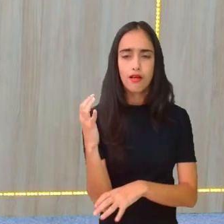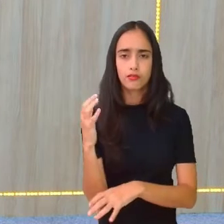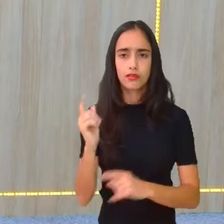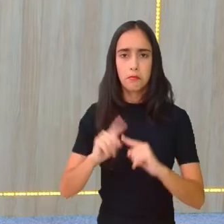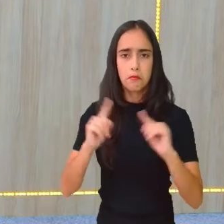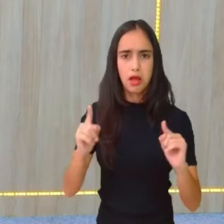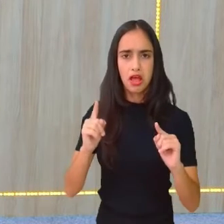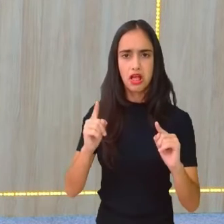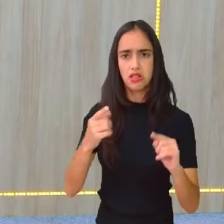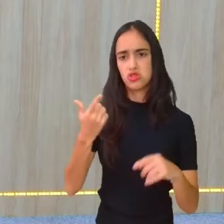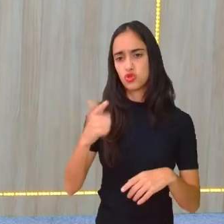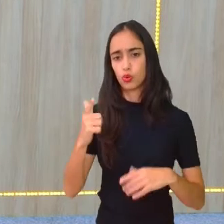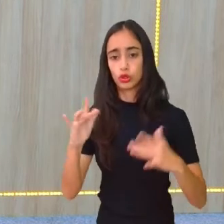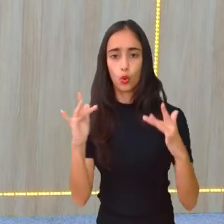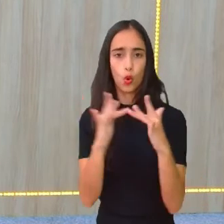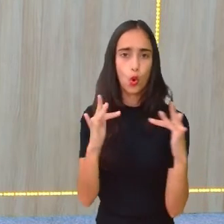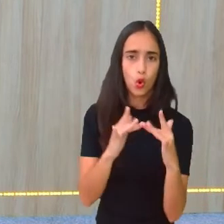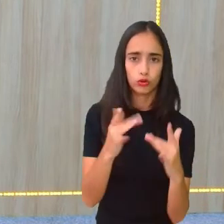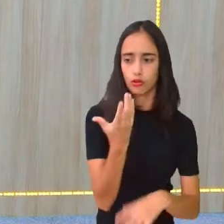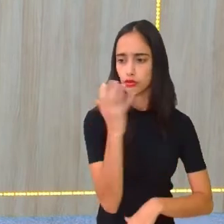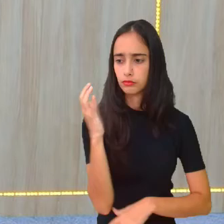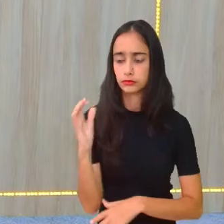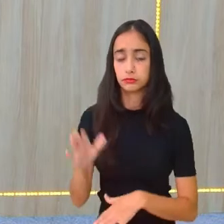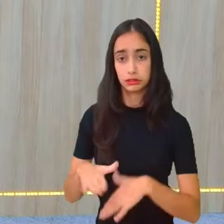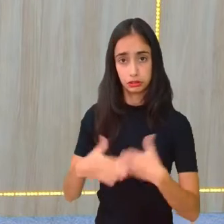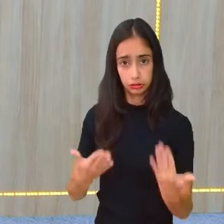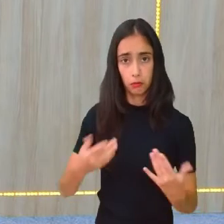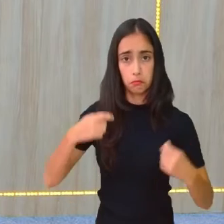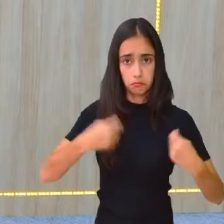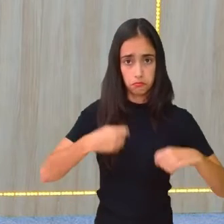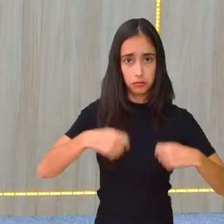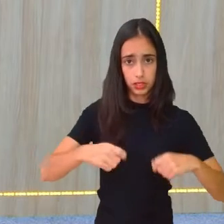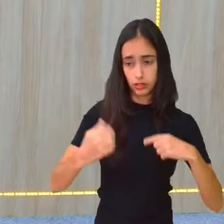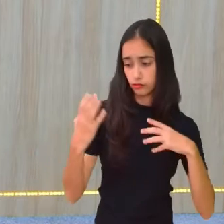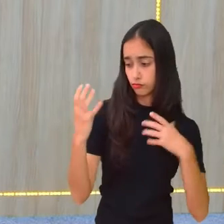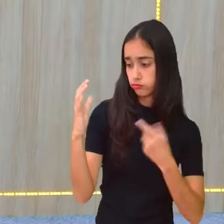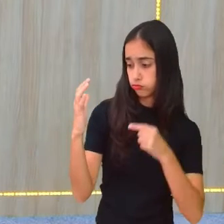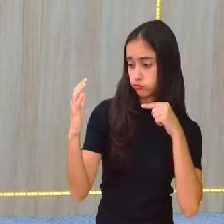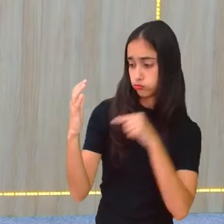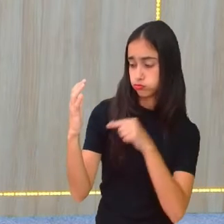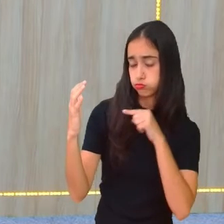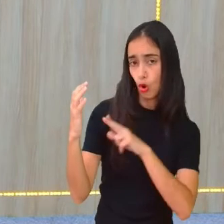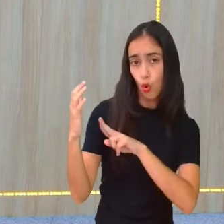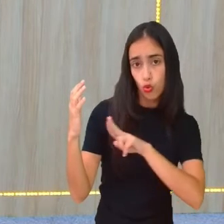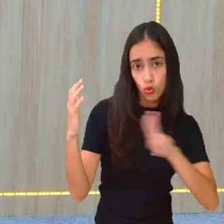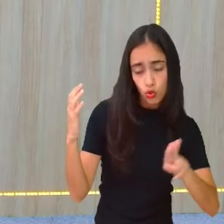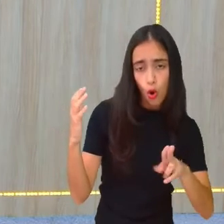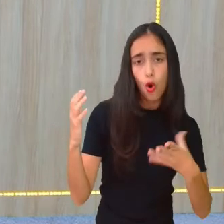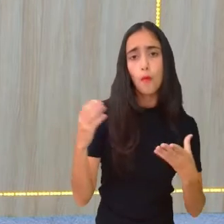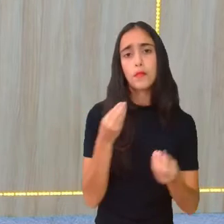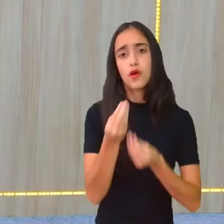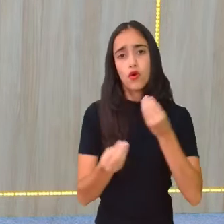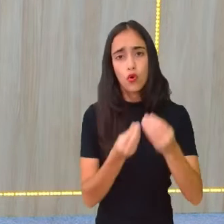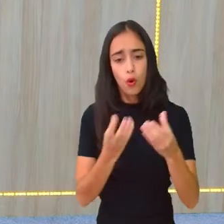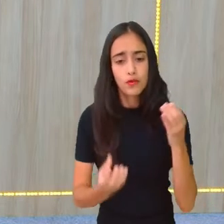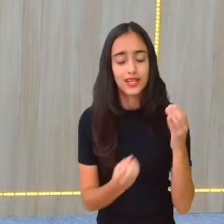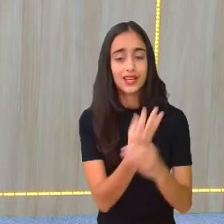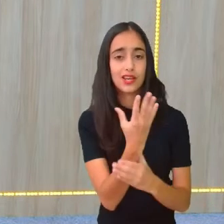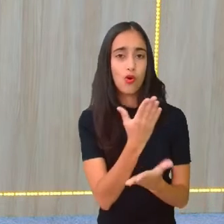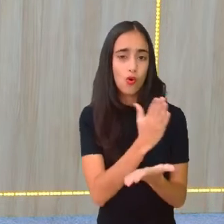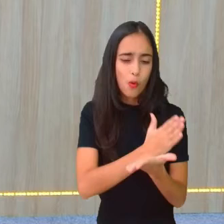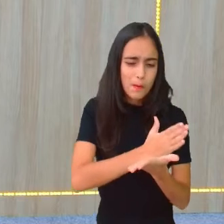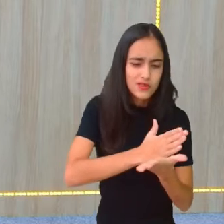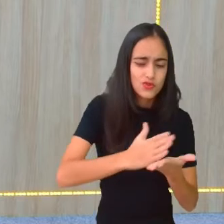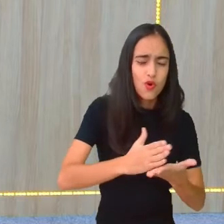eu preciso grifar o nome da espécie, a sua origem, quais são as características dessa